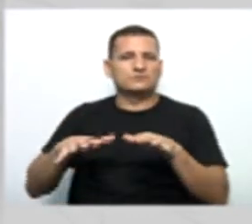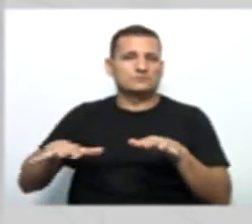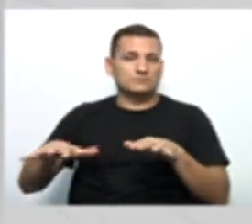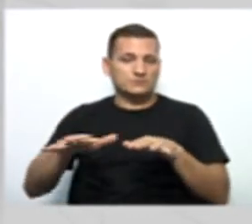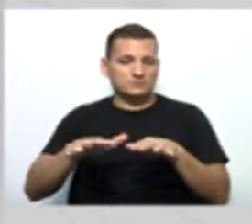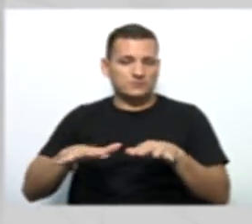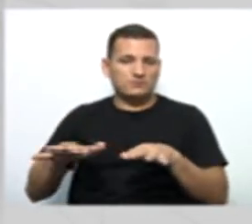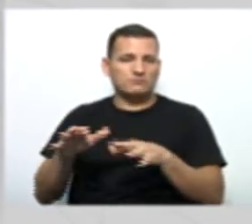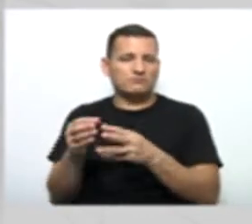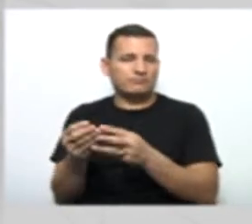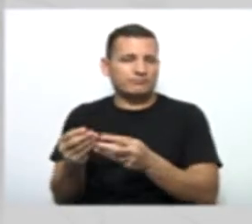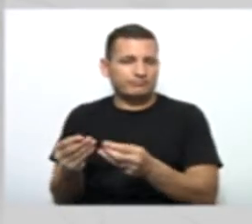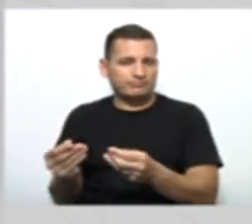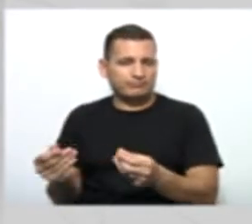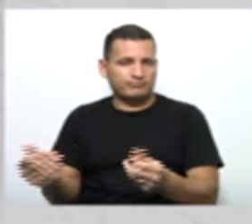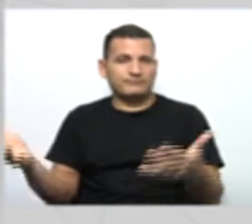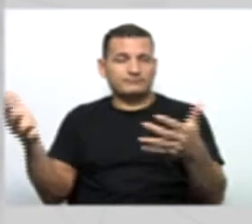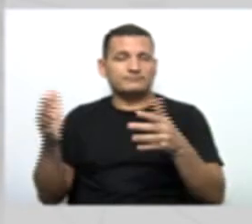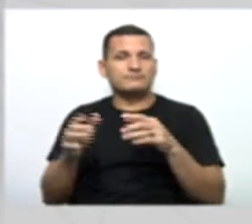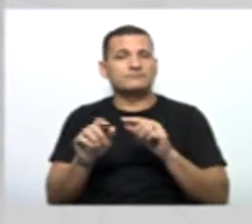aula 1 que